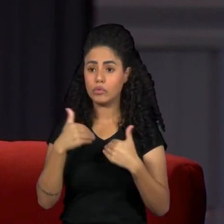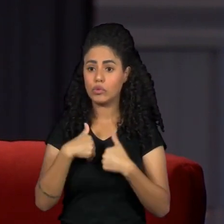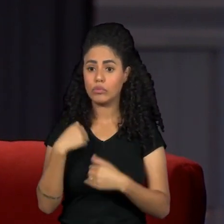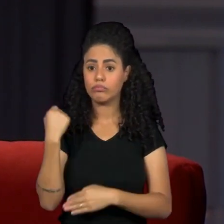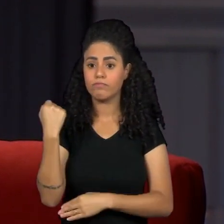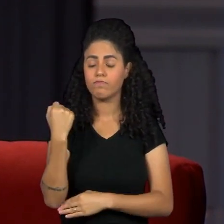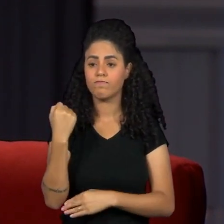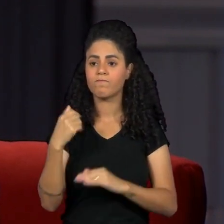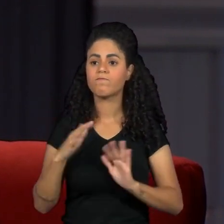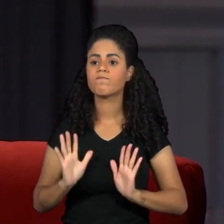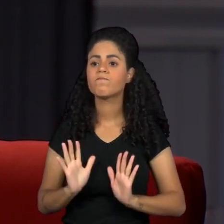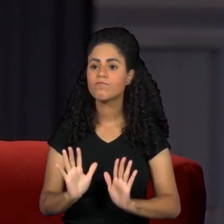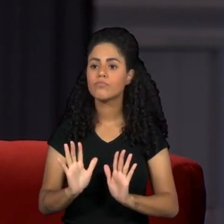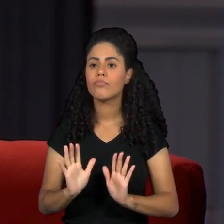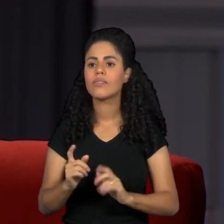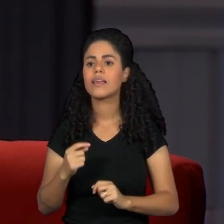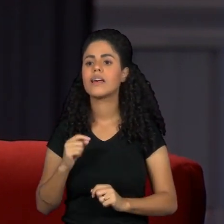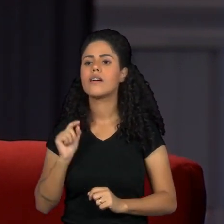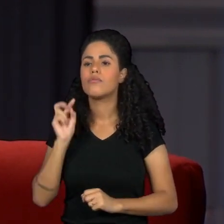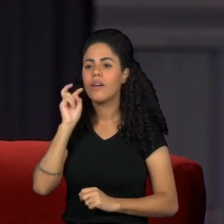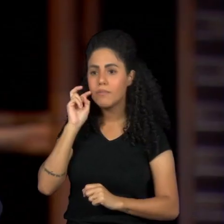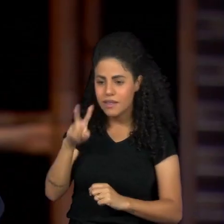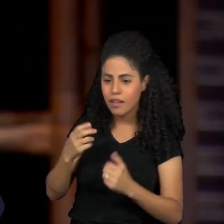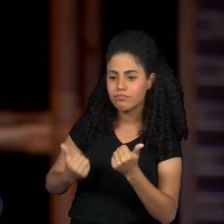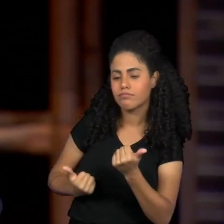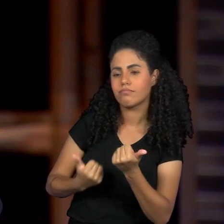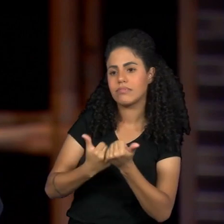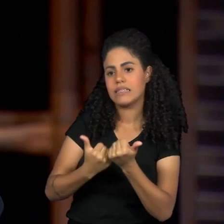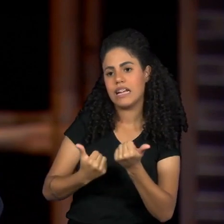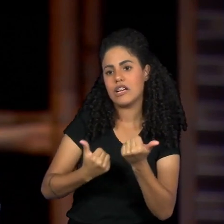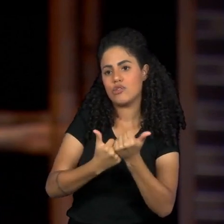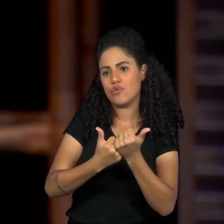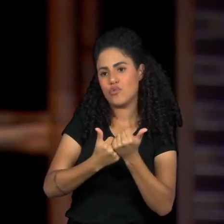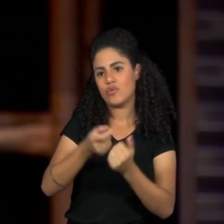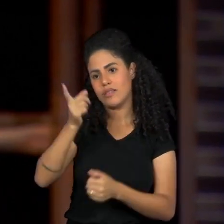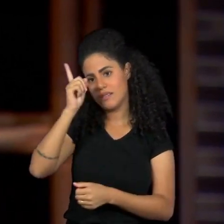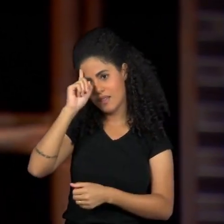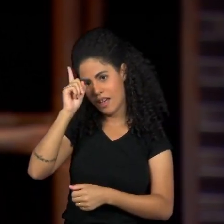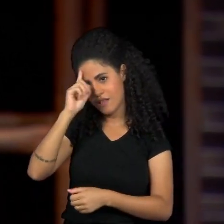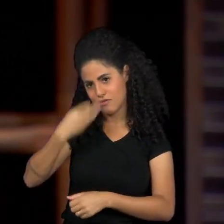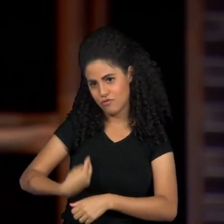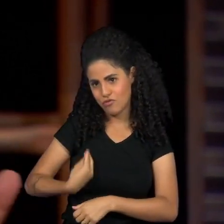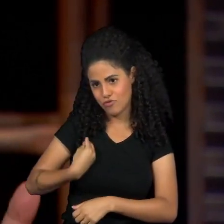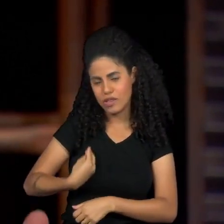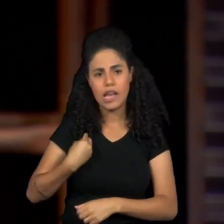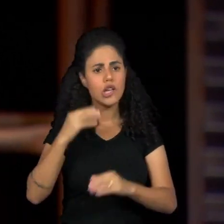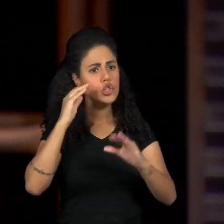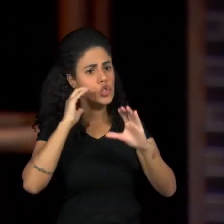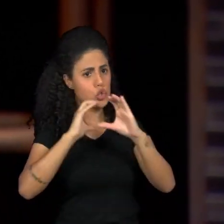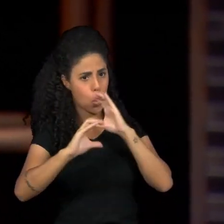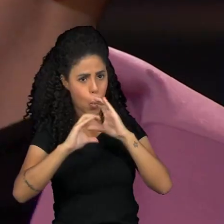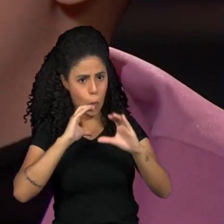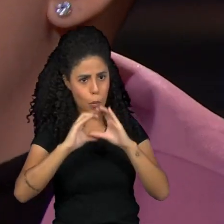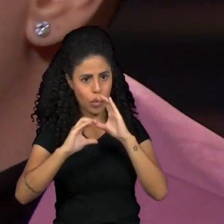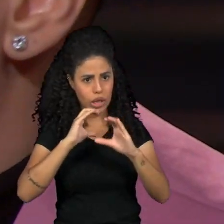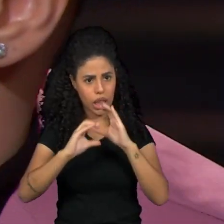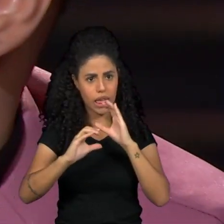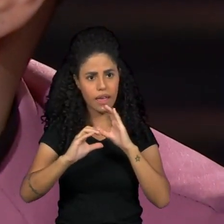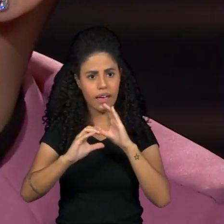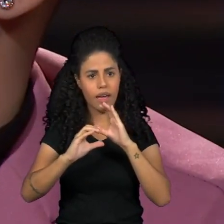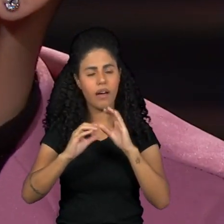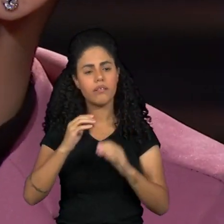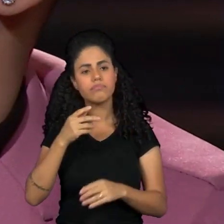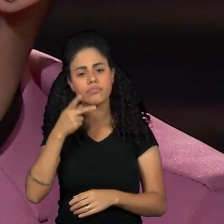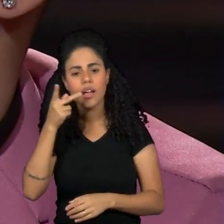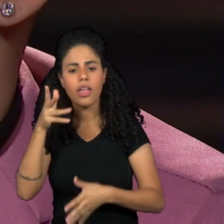é um autista que vai precisar de bastante suporte nas suas atividades. Em que nível? Ele se comunica verbalmente, por exemplo? Nem sempre. Em